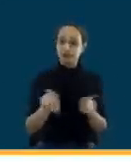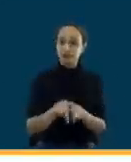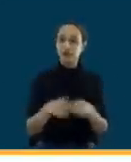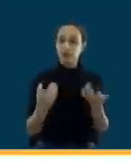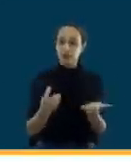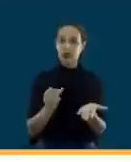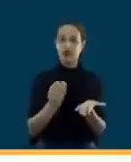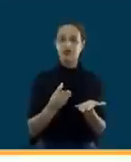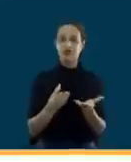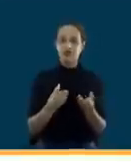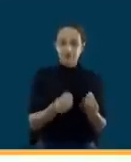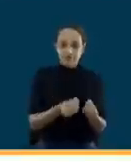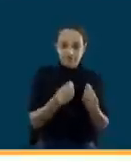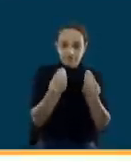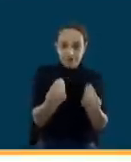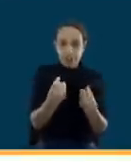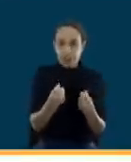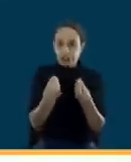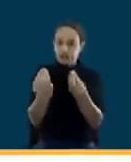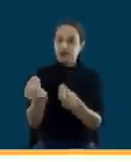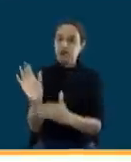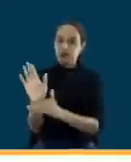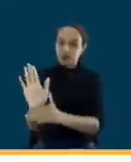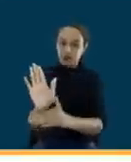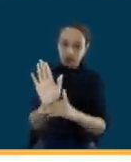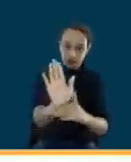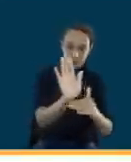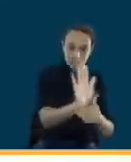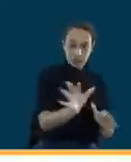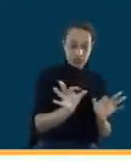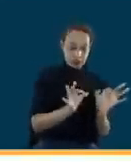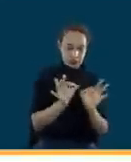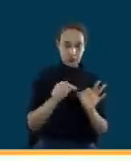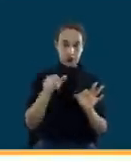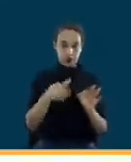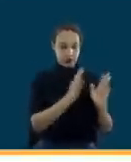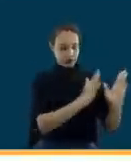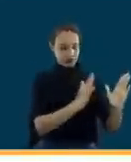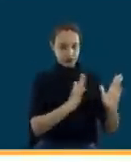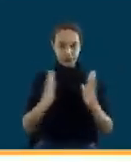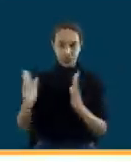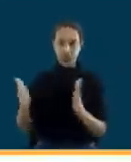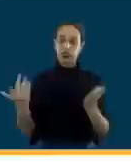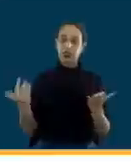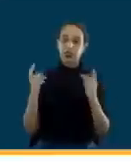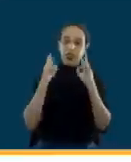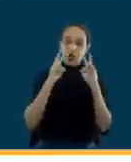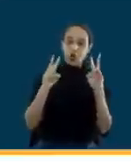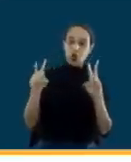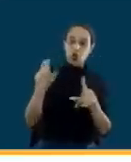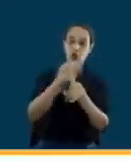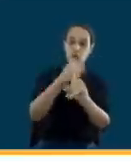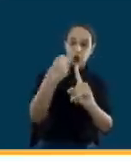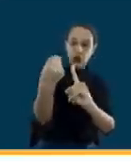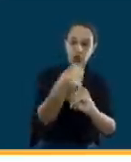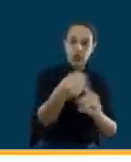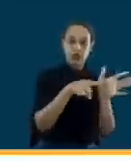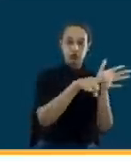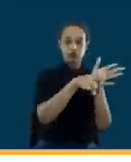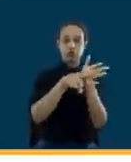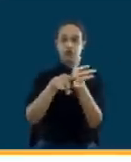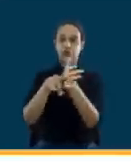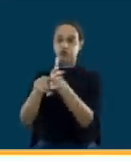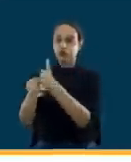contribuições, realizando nesse período uma escuta da sociedade também muito potente, que permitiu que